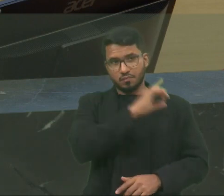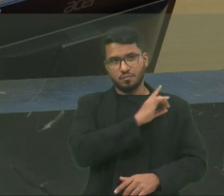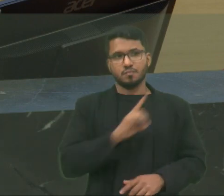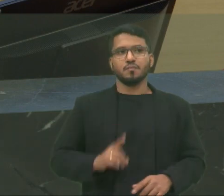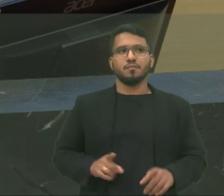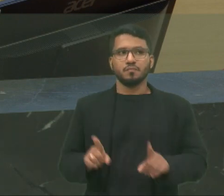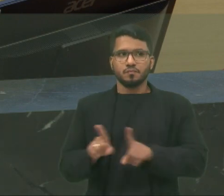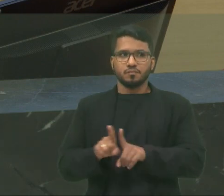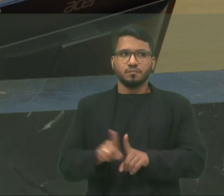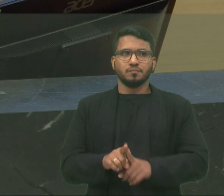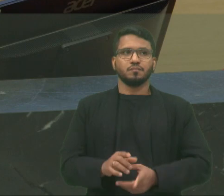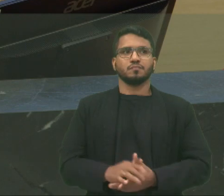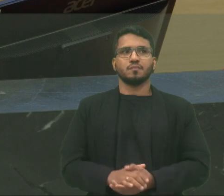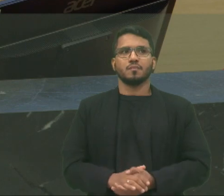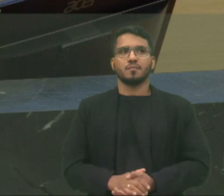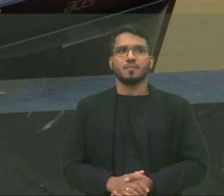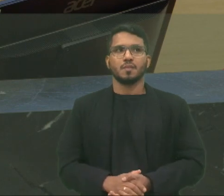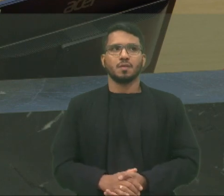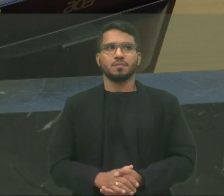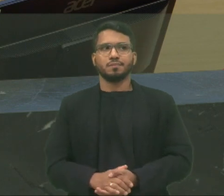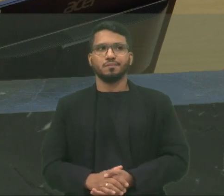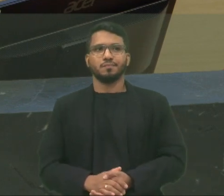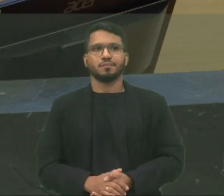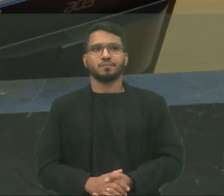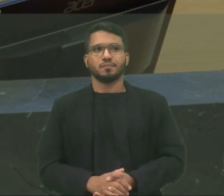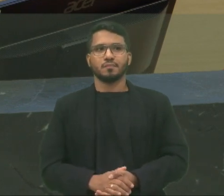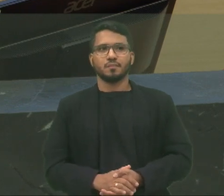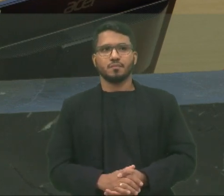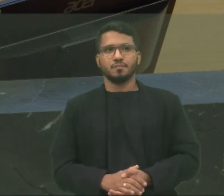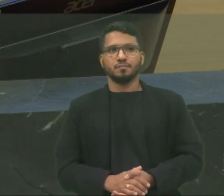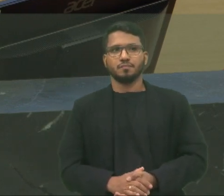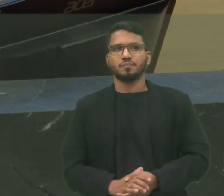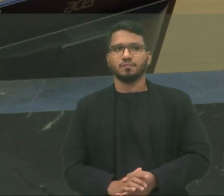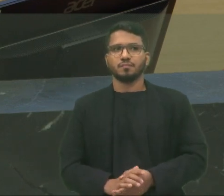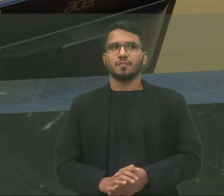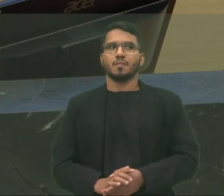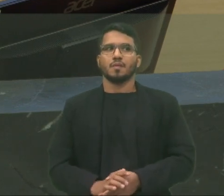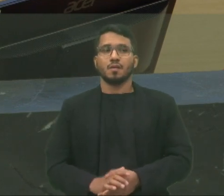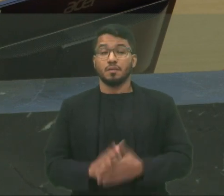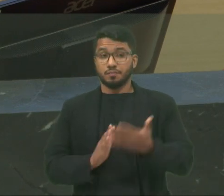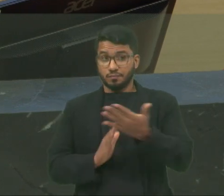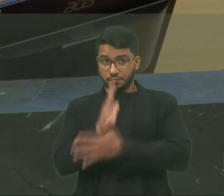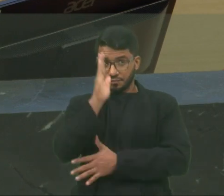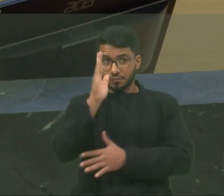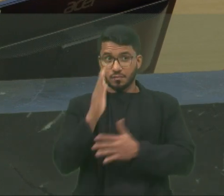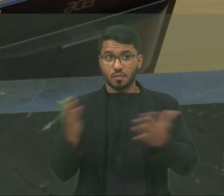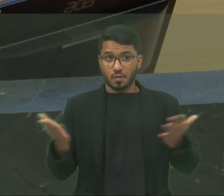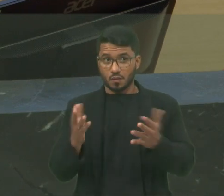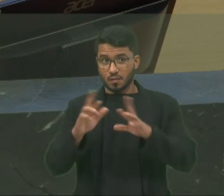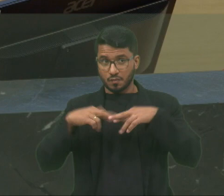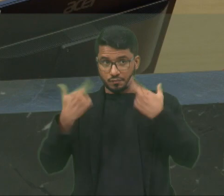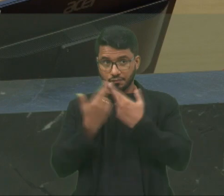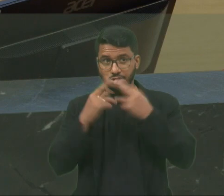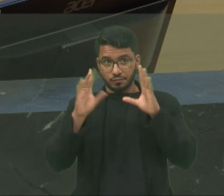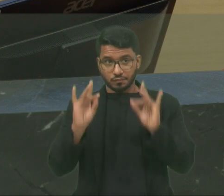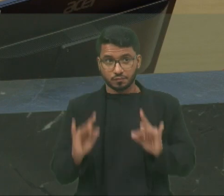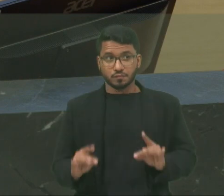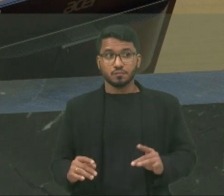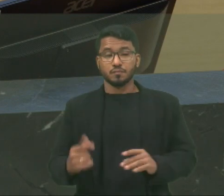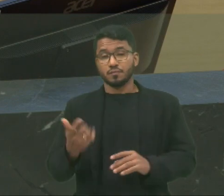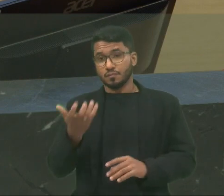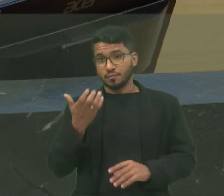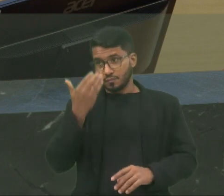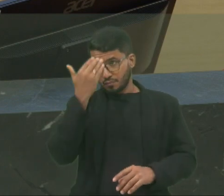também, com muita gratidão e humildade, agradecer aos nossos pares que também aprovaram este grande momento aqui hoje. E aqui